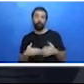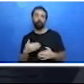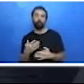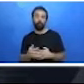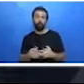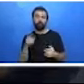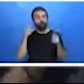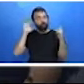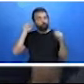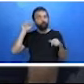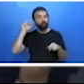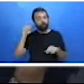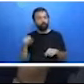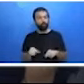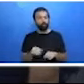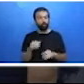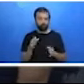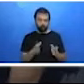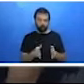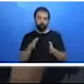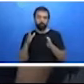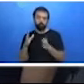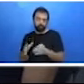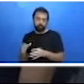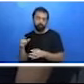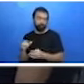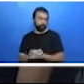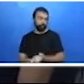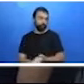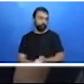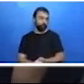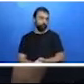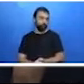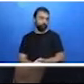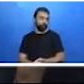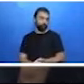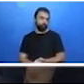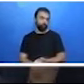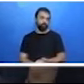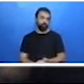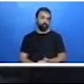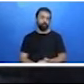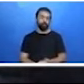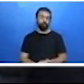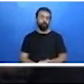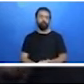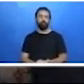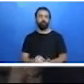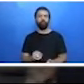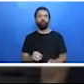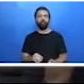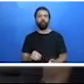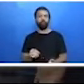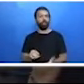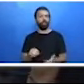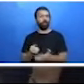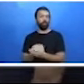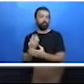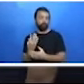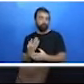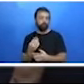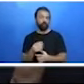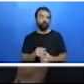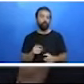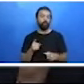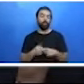desenvolvendo, tá? A marcação. O ritmo na estrofe citada é obtido com duas sílabas fortes em cada